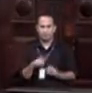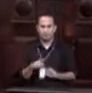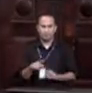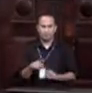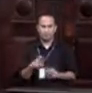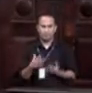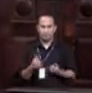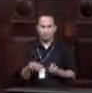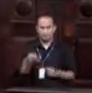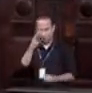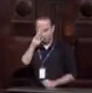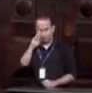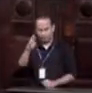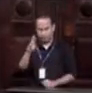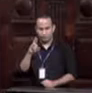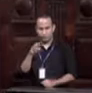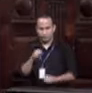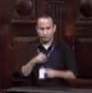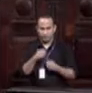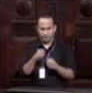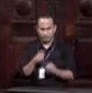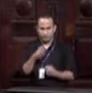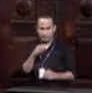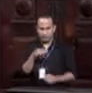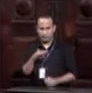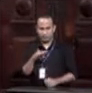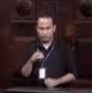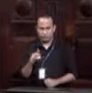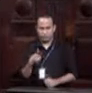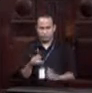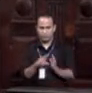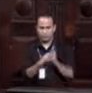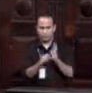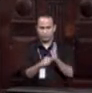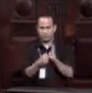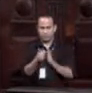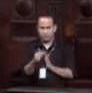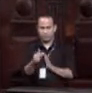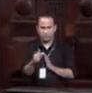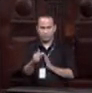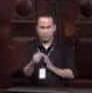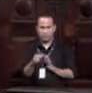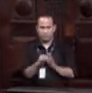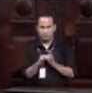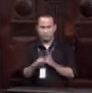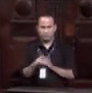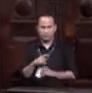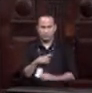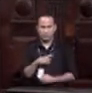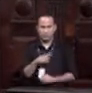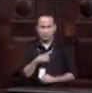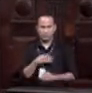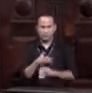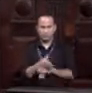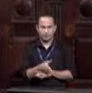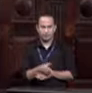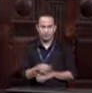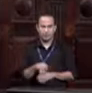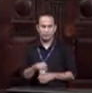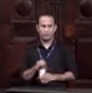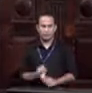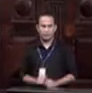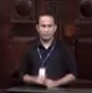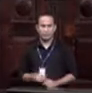ato do chefe do Poder Executivo. Artigo 7º. Esta lei complementar entrará em vigor na data de sua